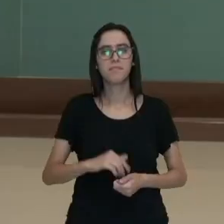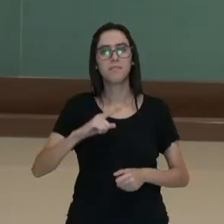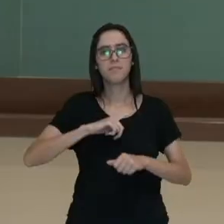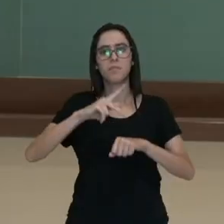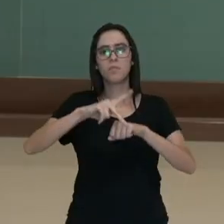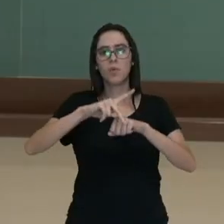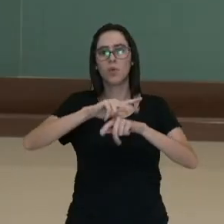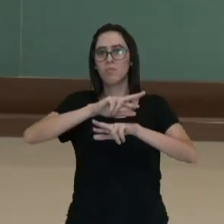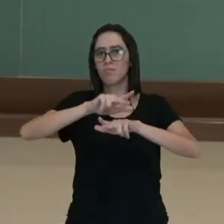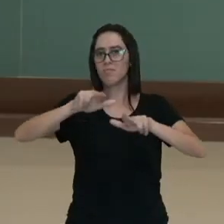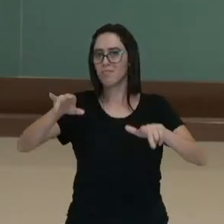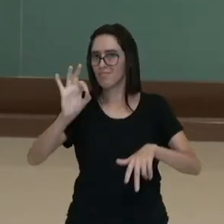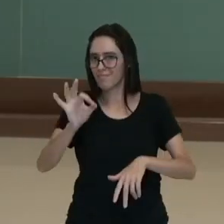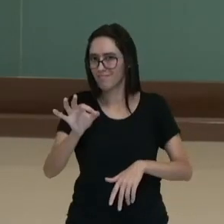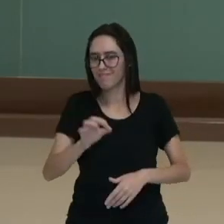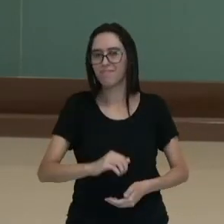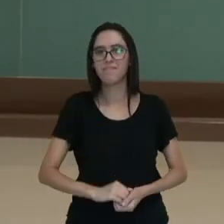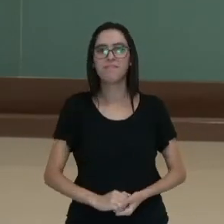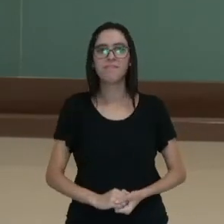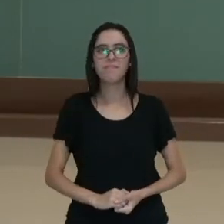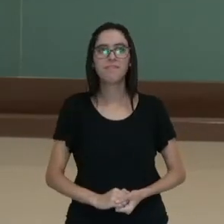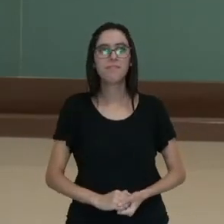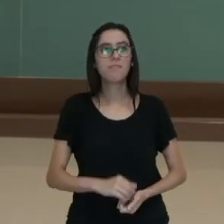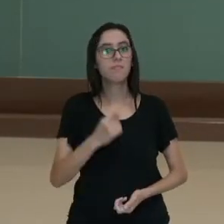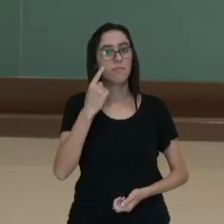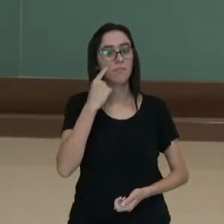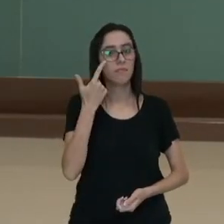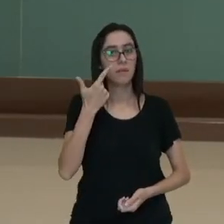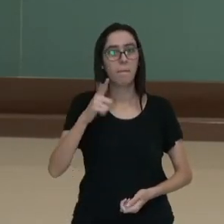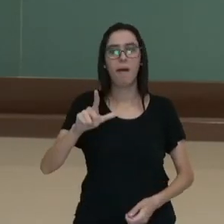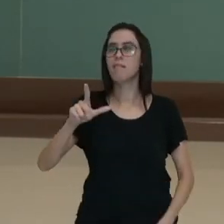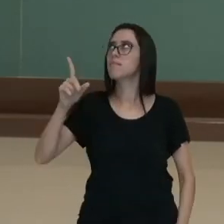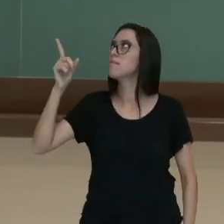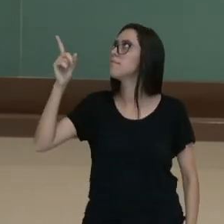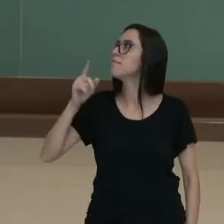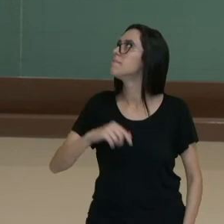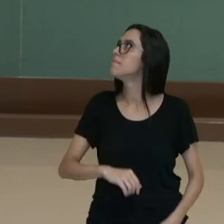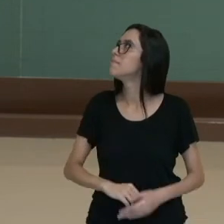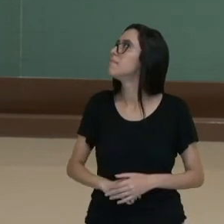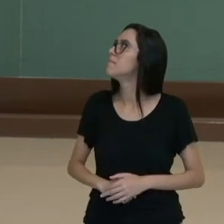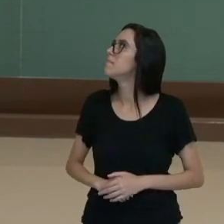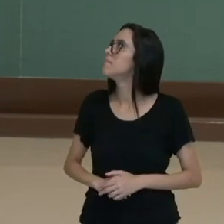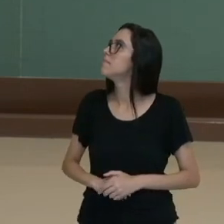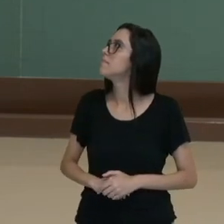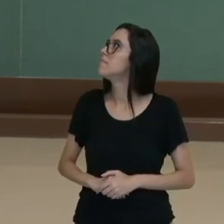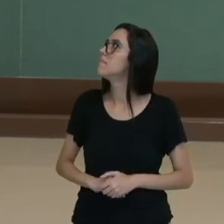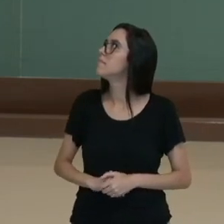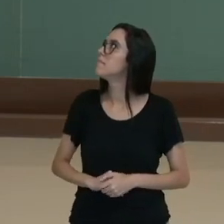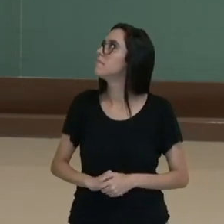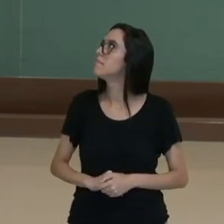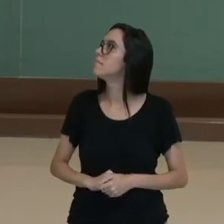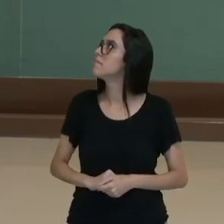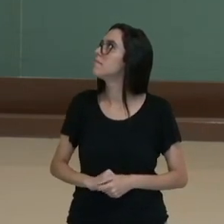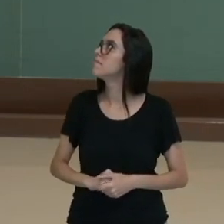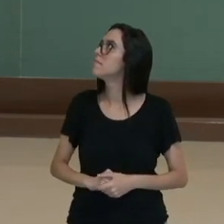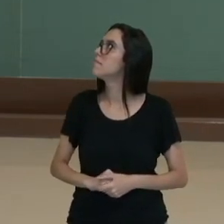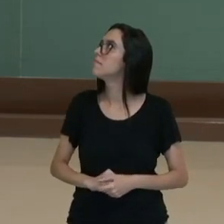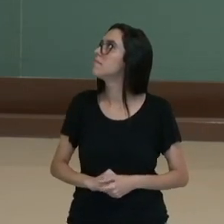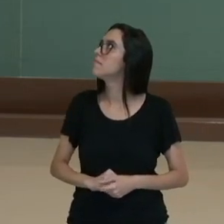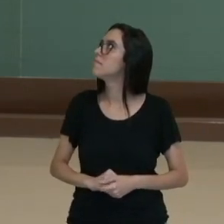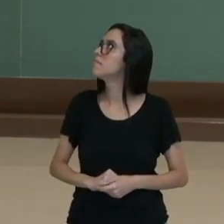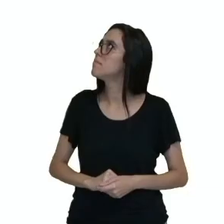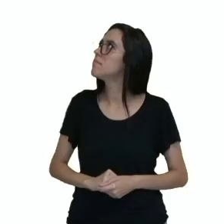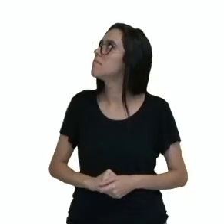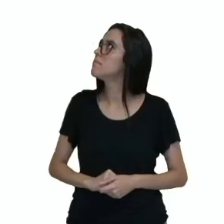pronomes, certo, pessoal? Vamos a seguir. Mucho, mucho, mucha, muchos, muchas.